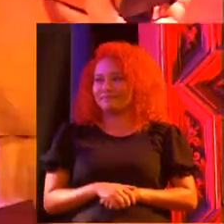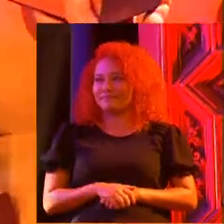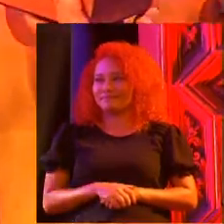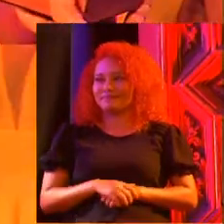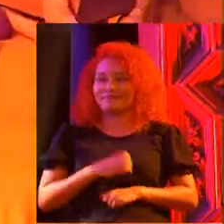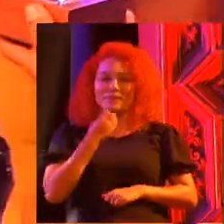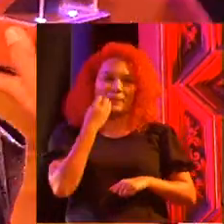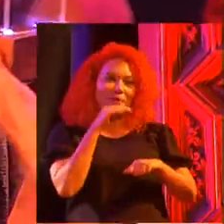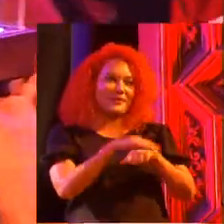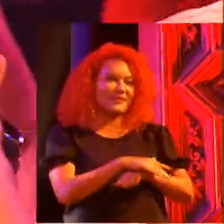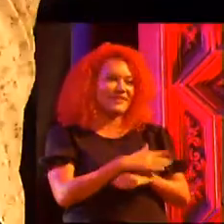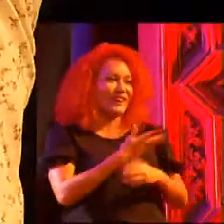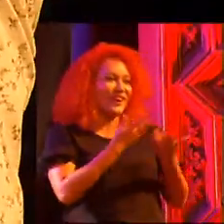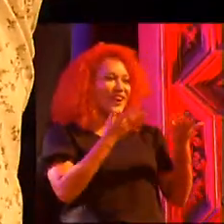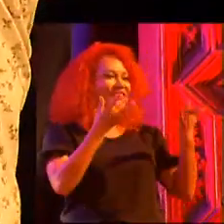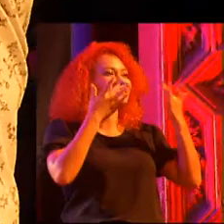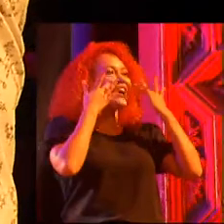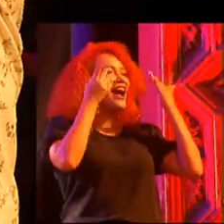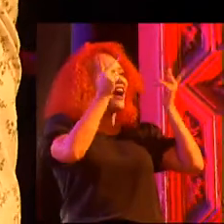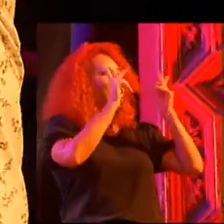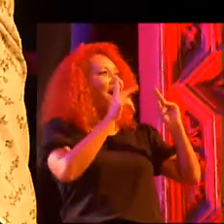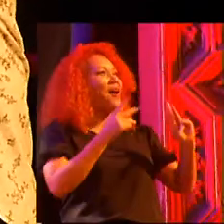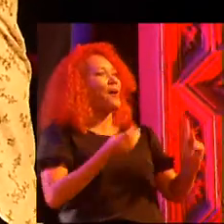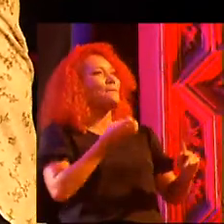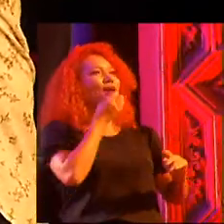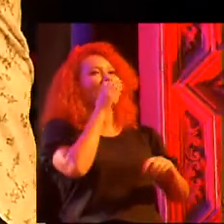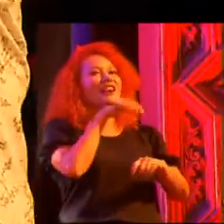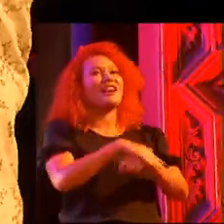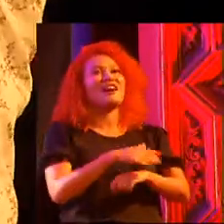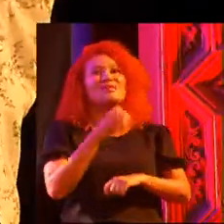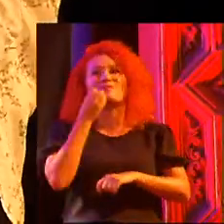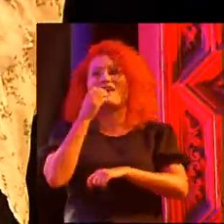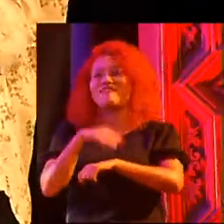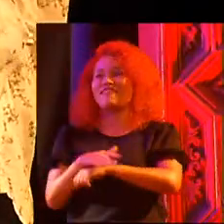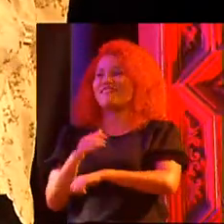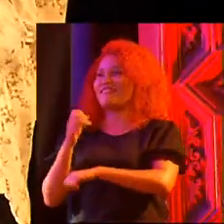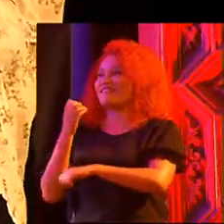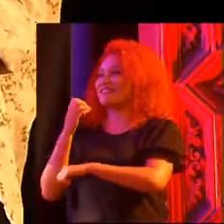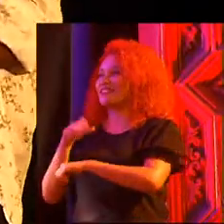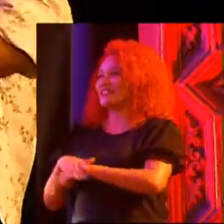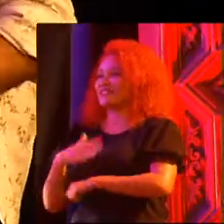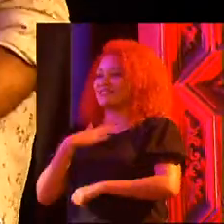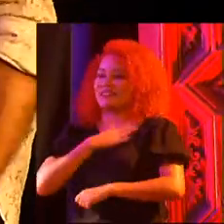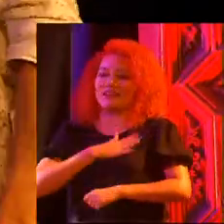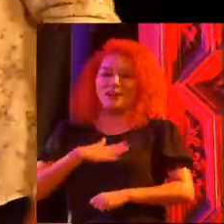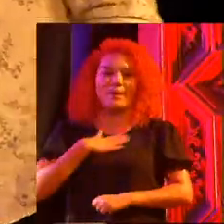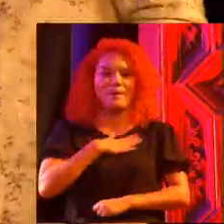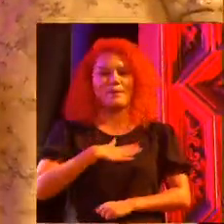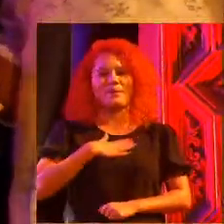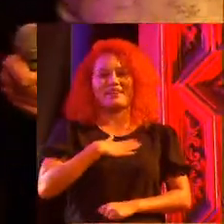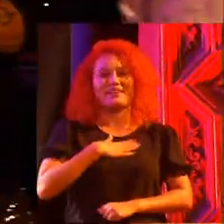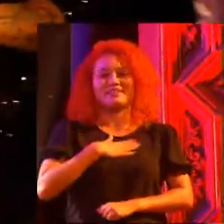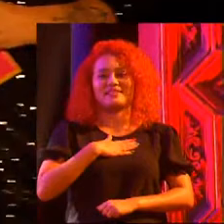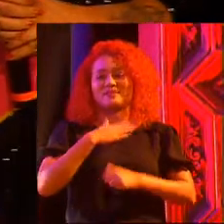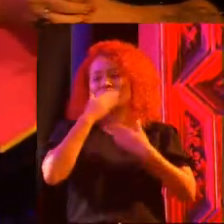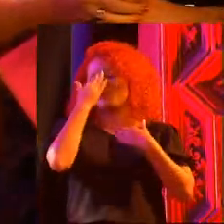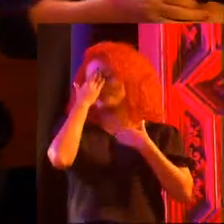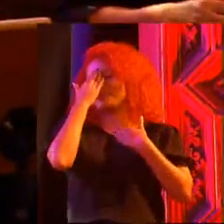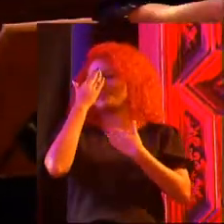Boa noite, Teatro da Paz. Boa noite, Ná. Boa noite, Alba. Que prazer, que prazer. Muito